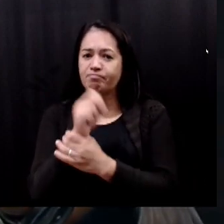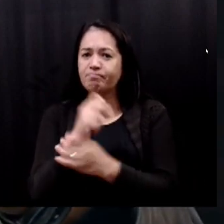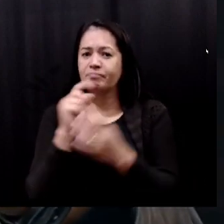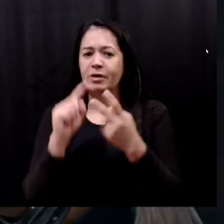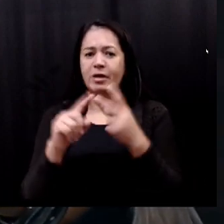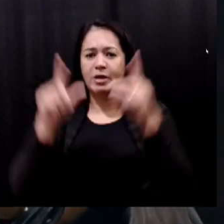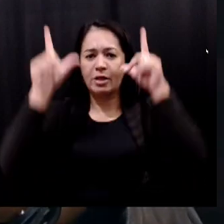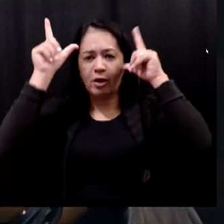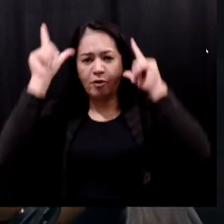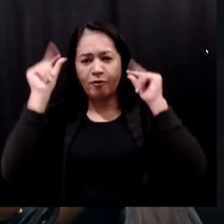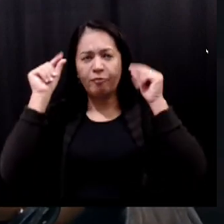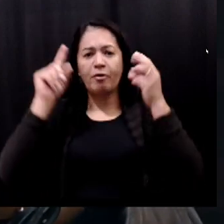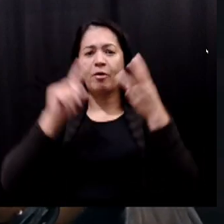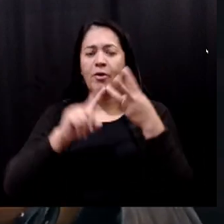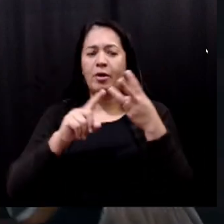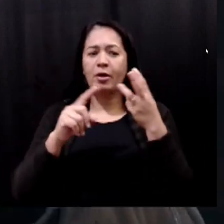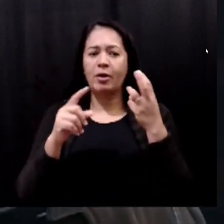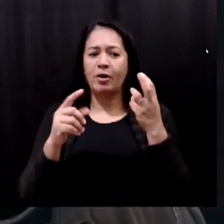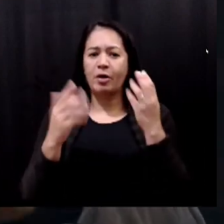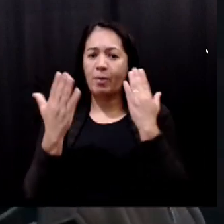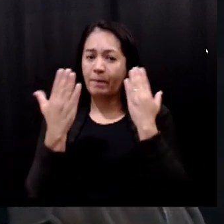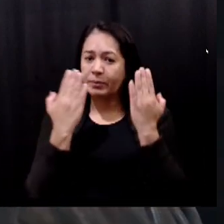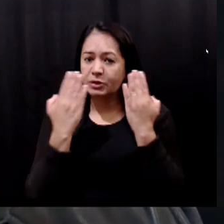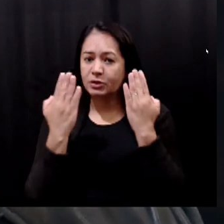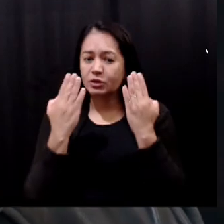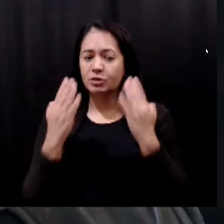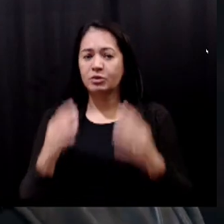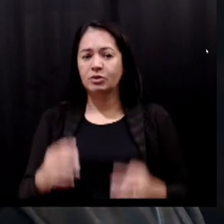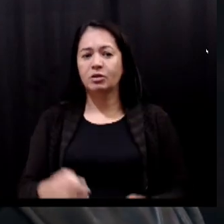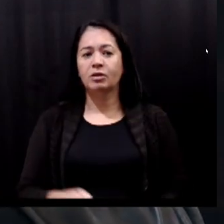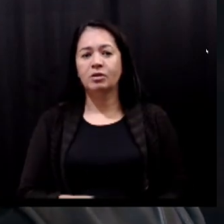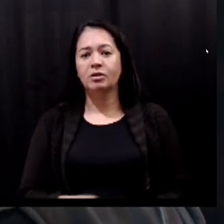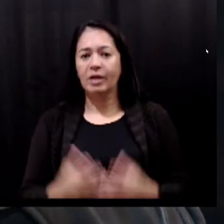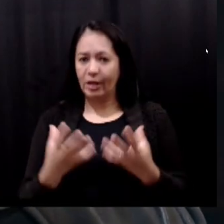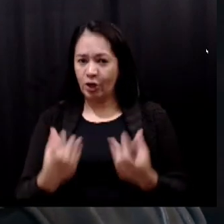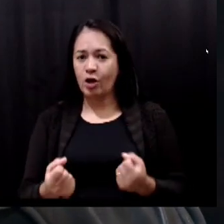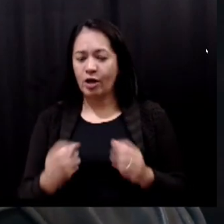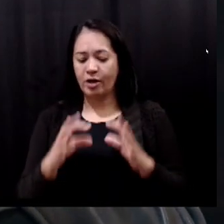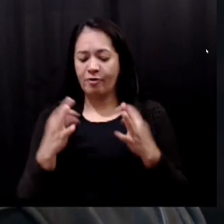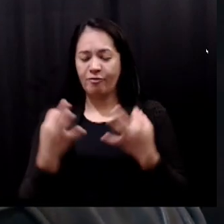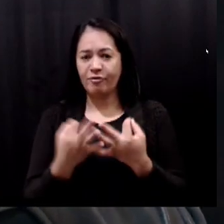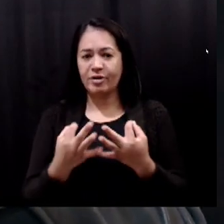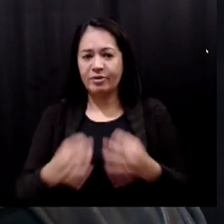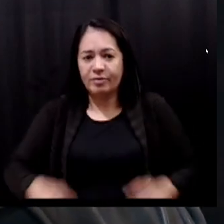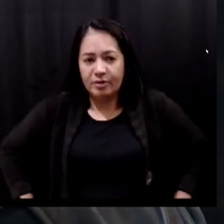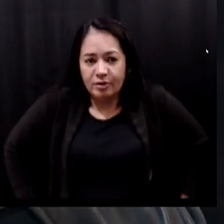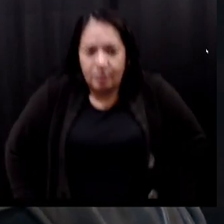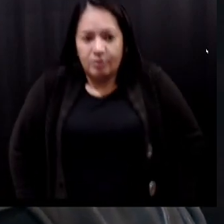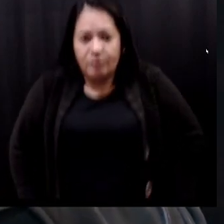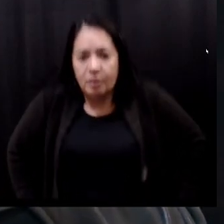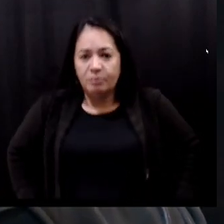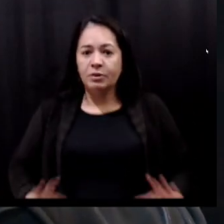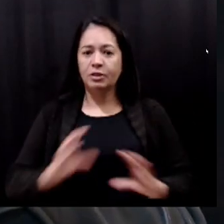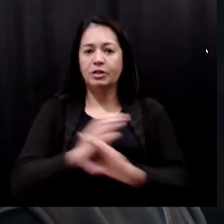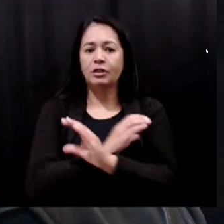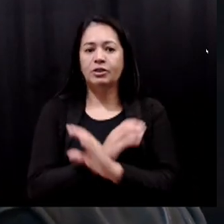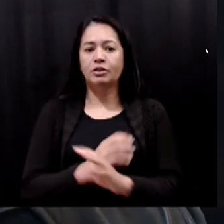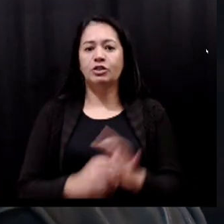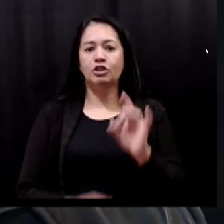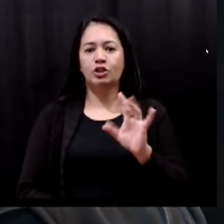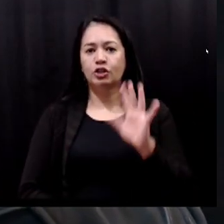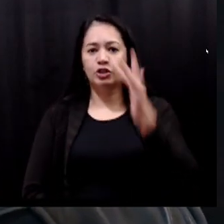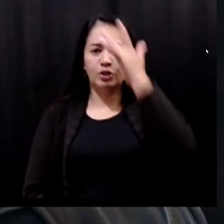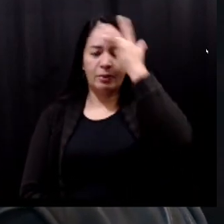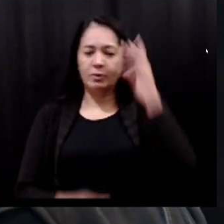enfermeiros, psicólogos, acolhem famílias inteiras, não só a pessoa adoecida,